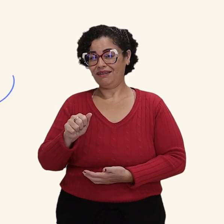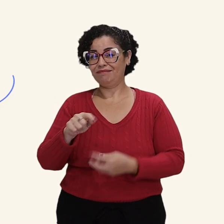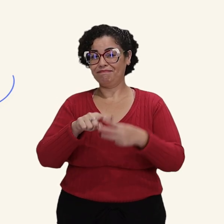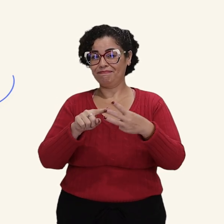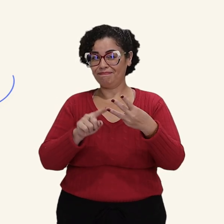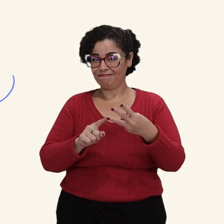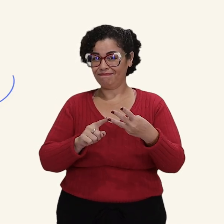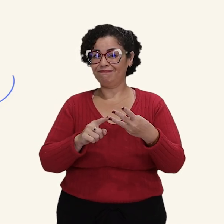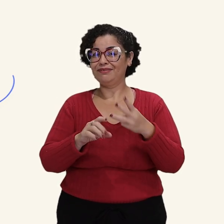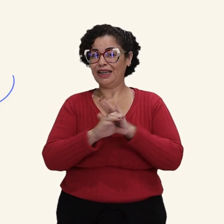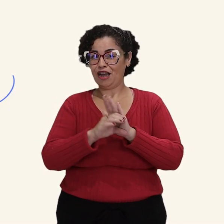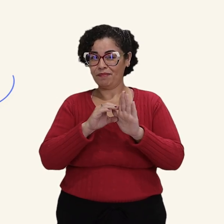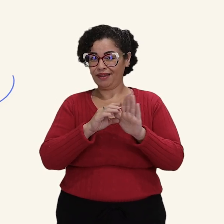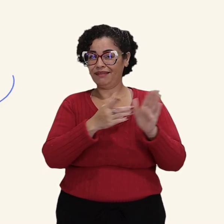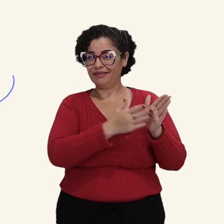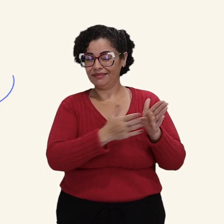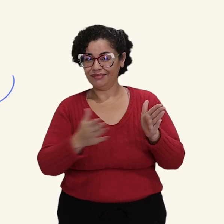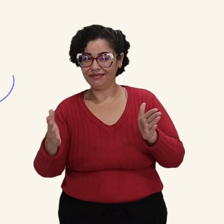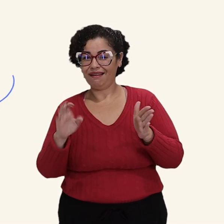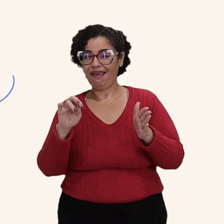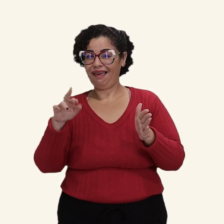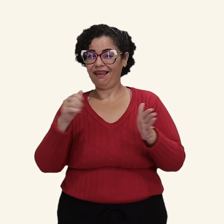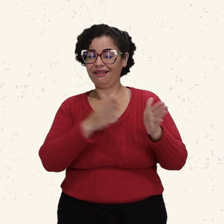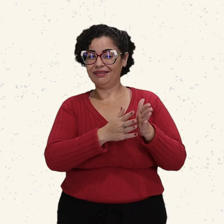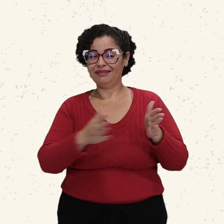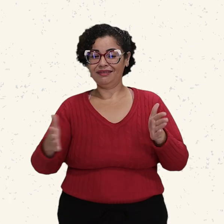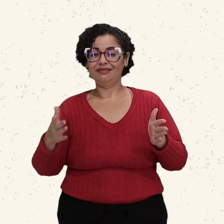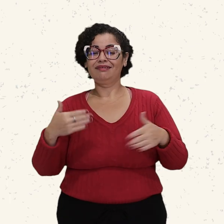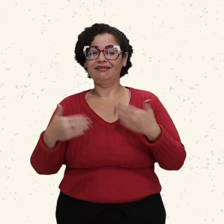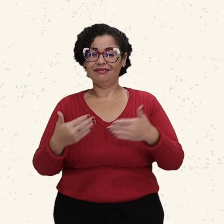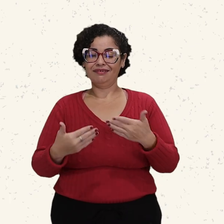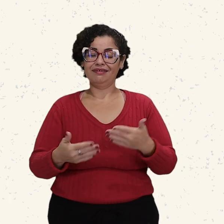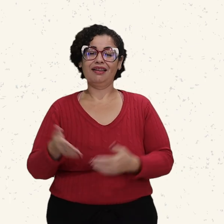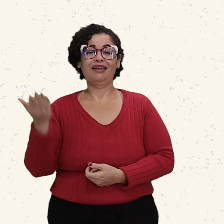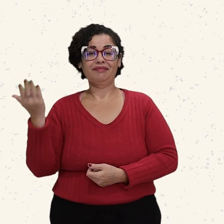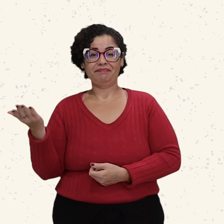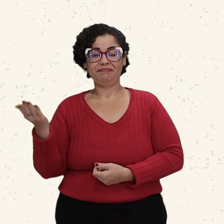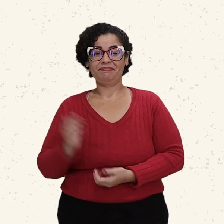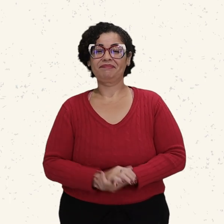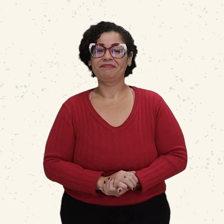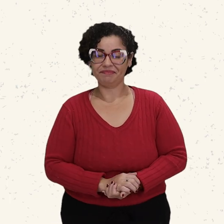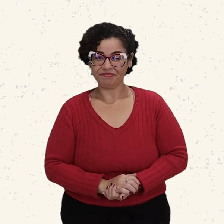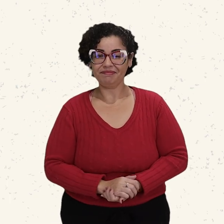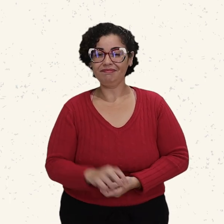3 grandes capítulos do éon Fanerozoico? Era Paleozoica, de